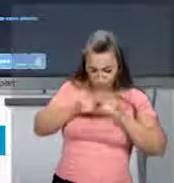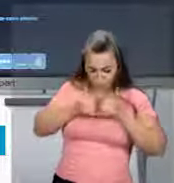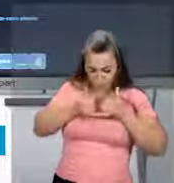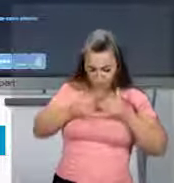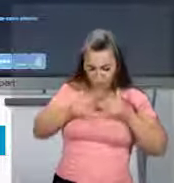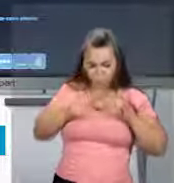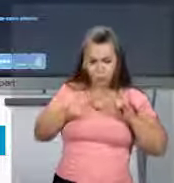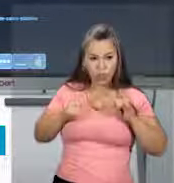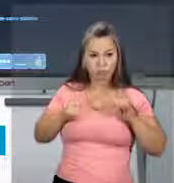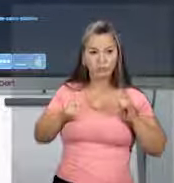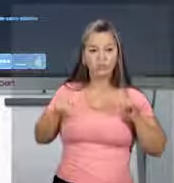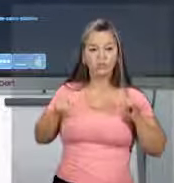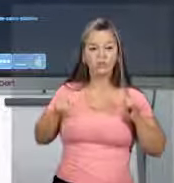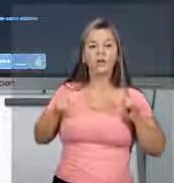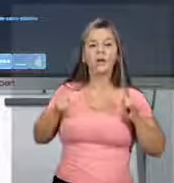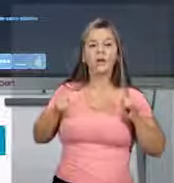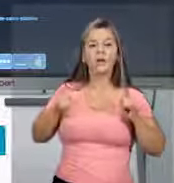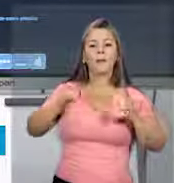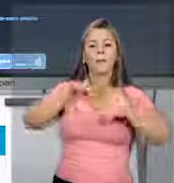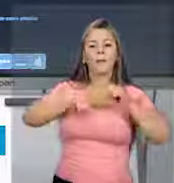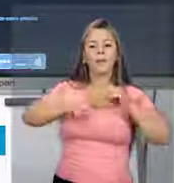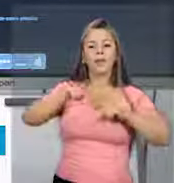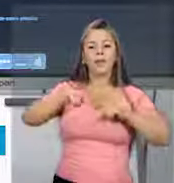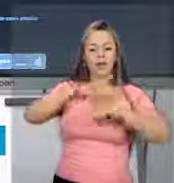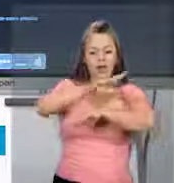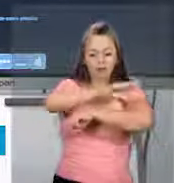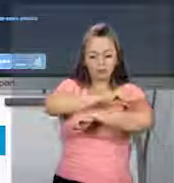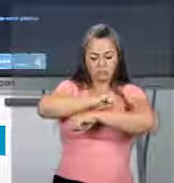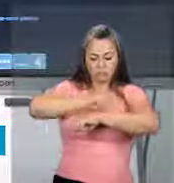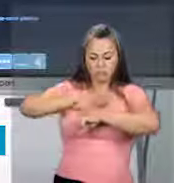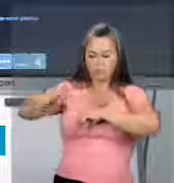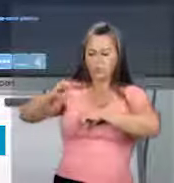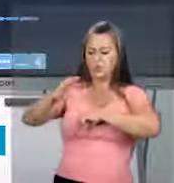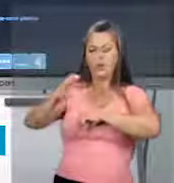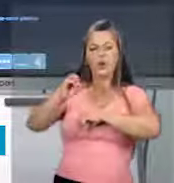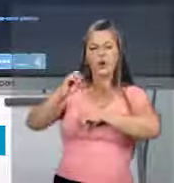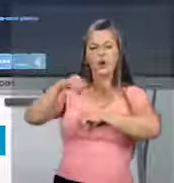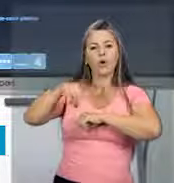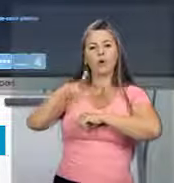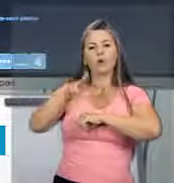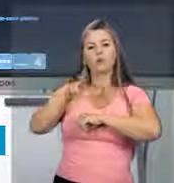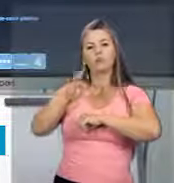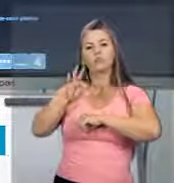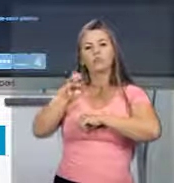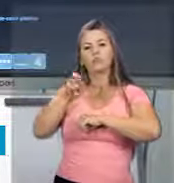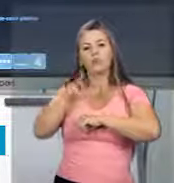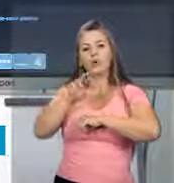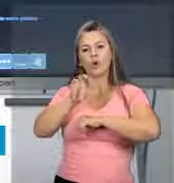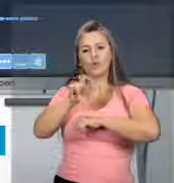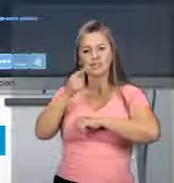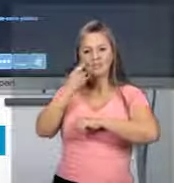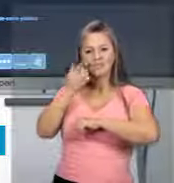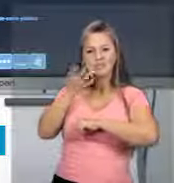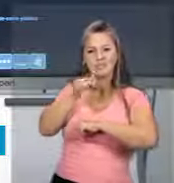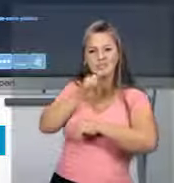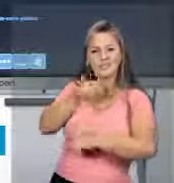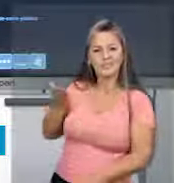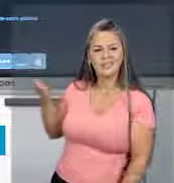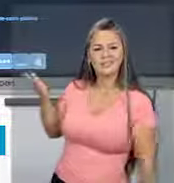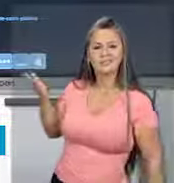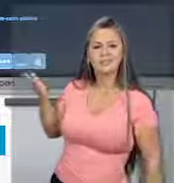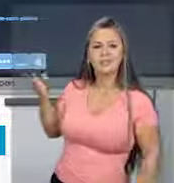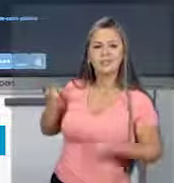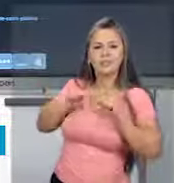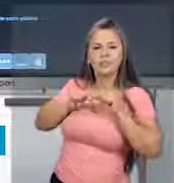de materiais condutores e alguns elementos. Um deles é o fio condutor, que